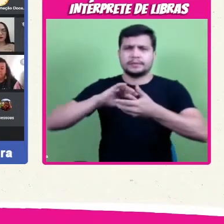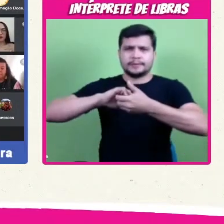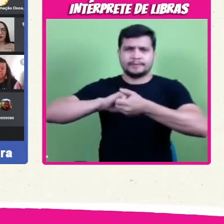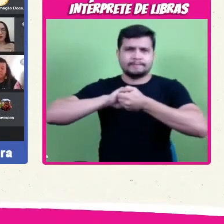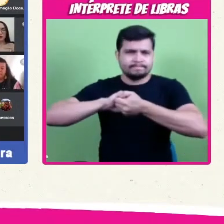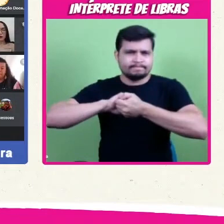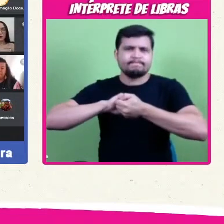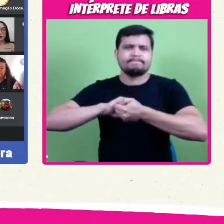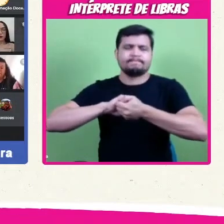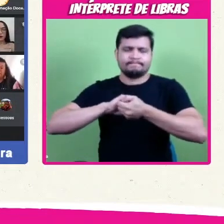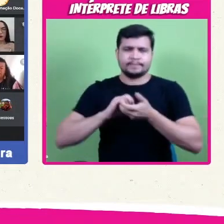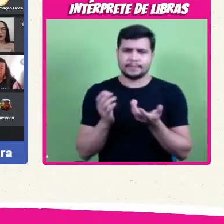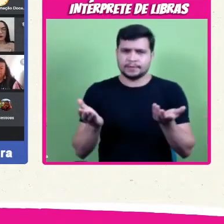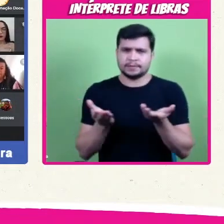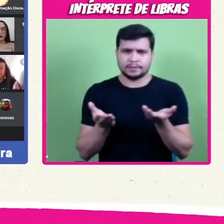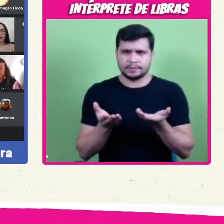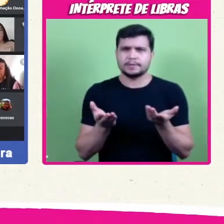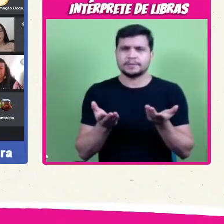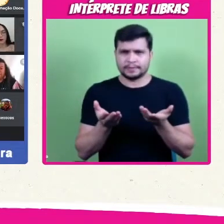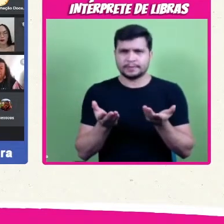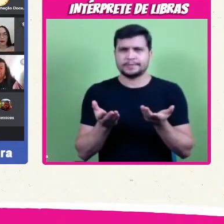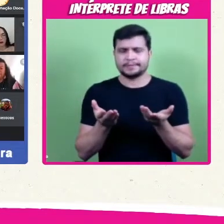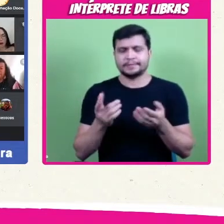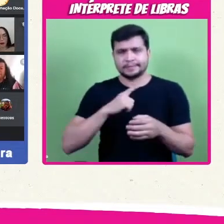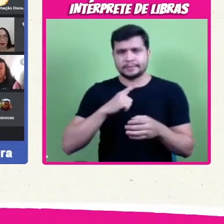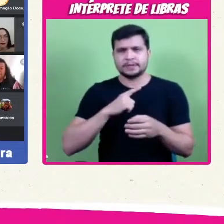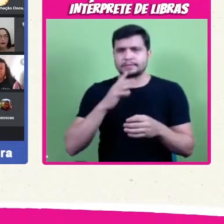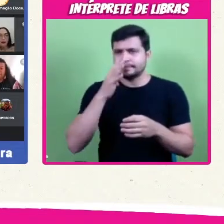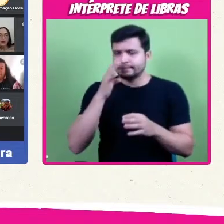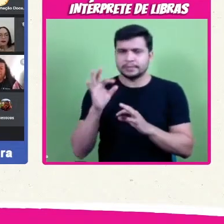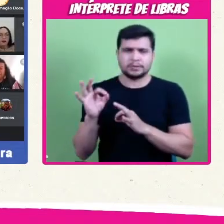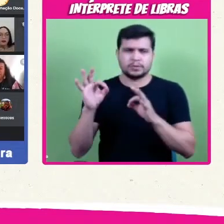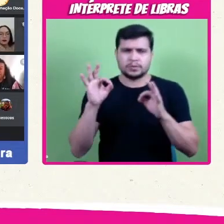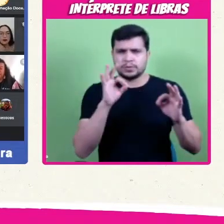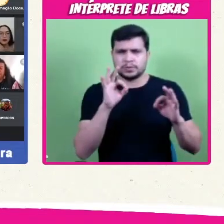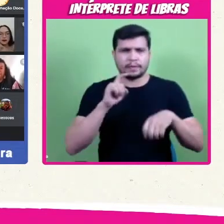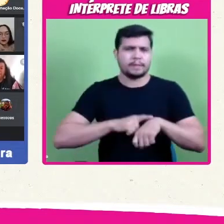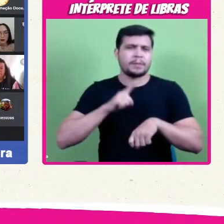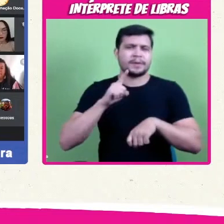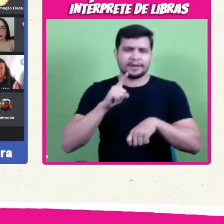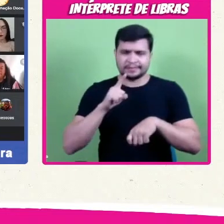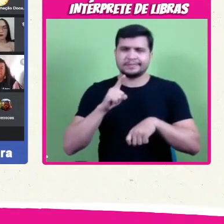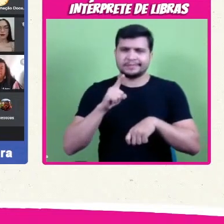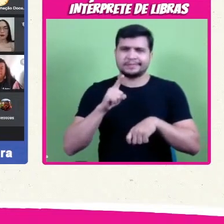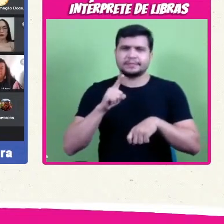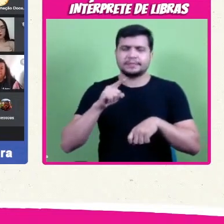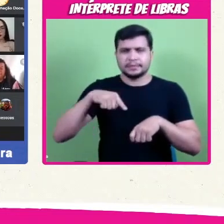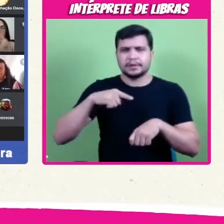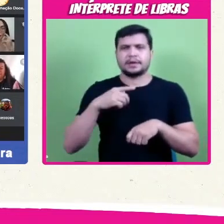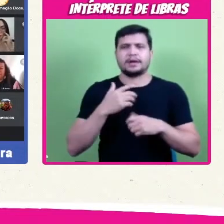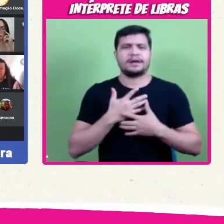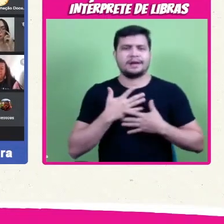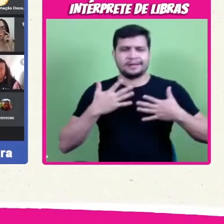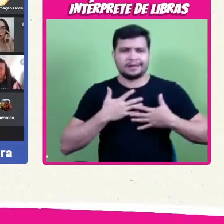nossa secretaria, que estamos assistindo nesse momento, nós saudamos com muita